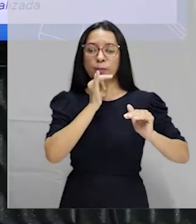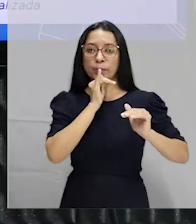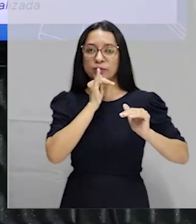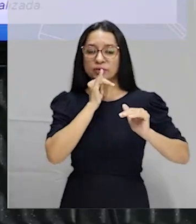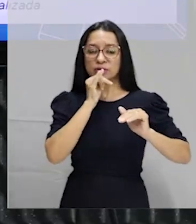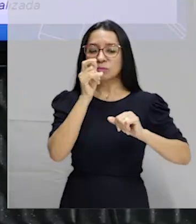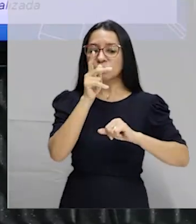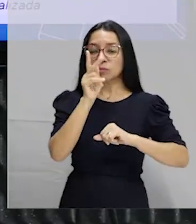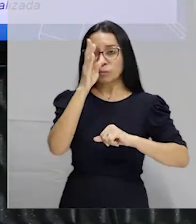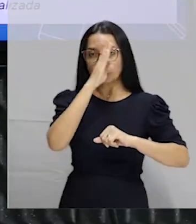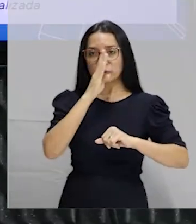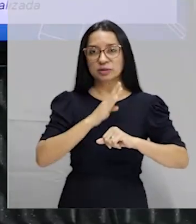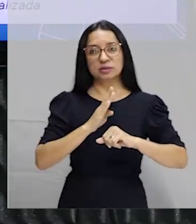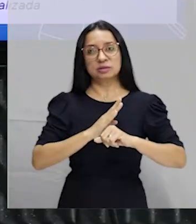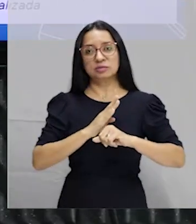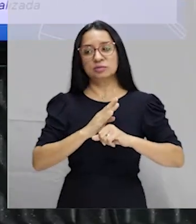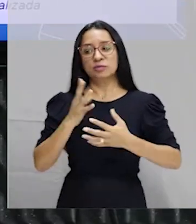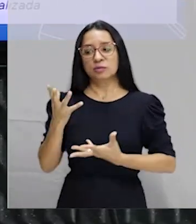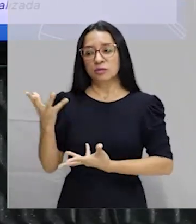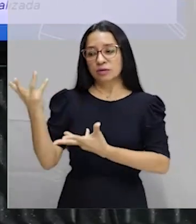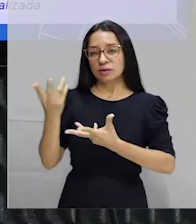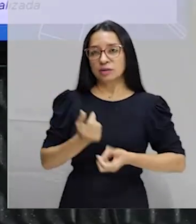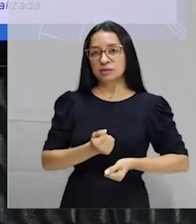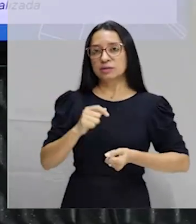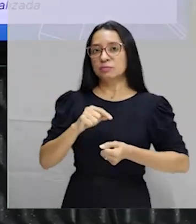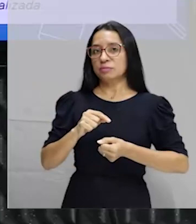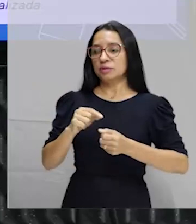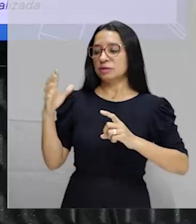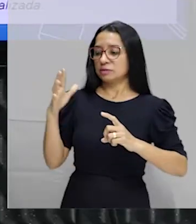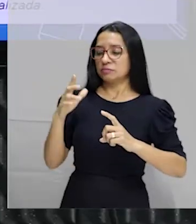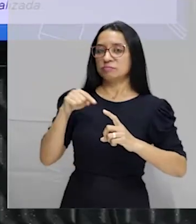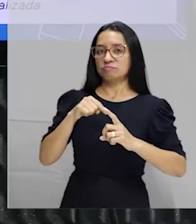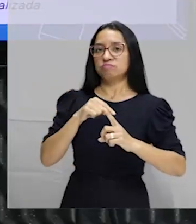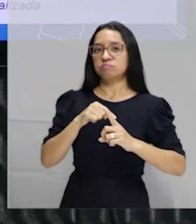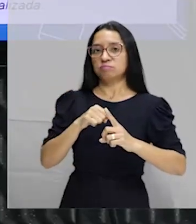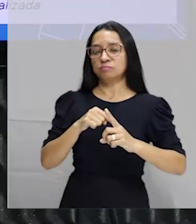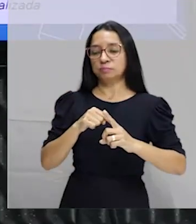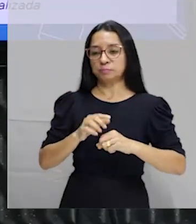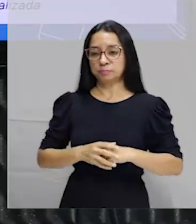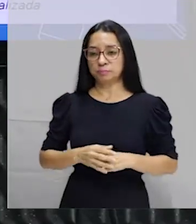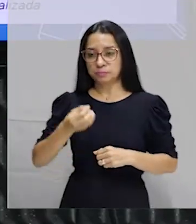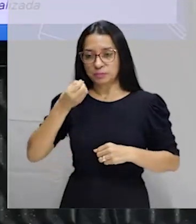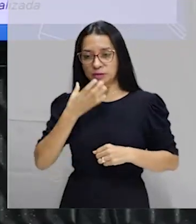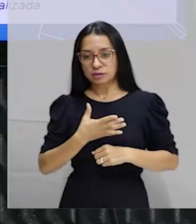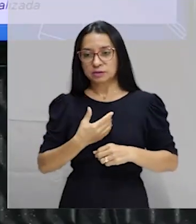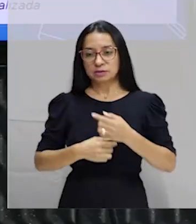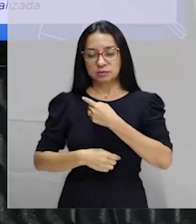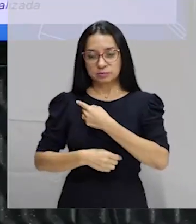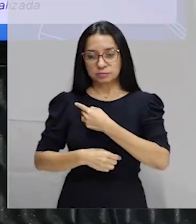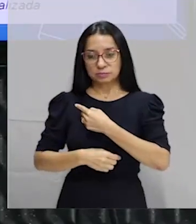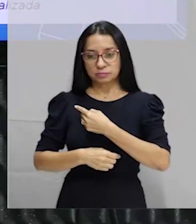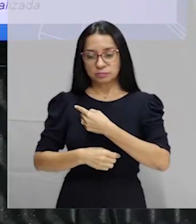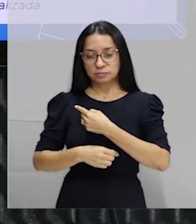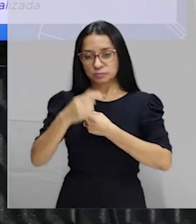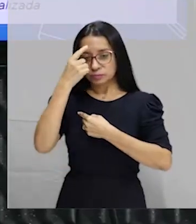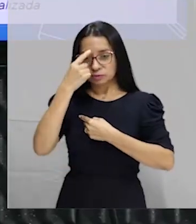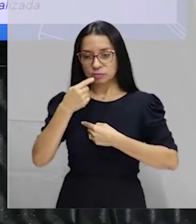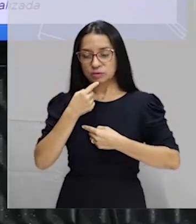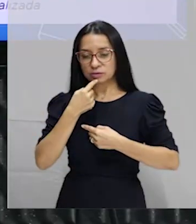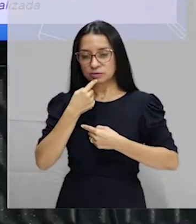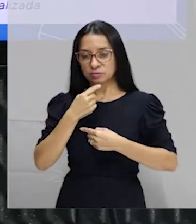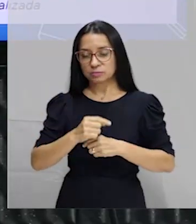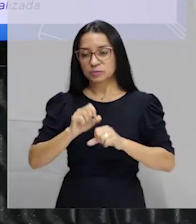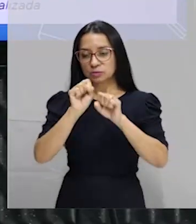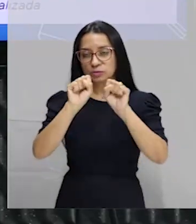essas tendências, vão seguir as diretrizes criadas por esses países centrais. Belezinha? E aí está aqui a teoria sistema-mundo. Quem está de verde, por